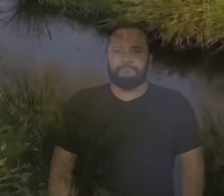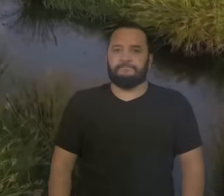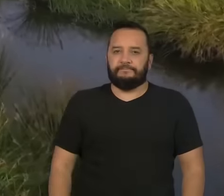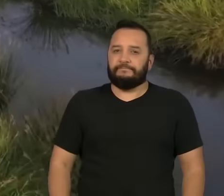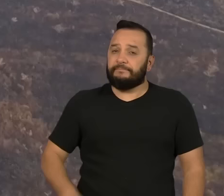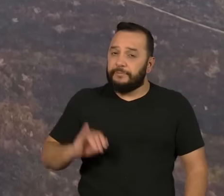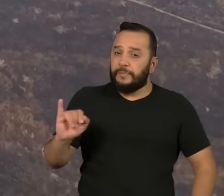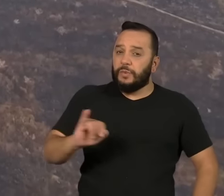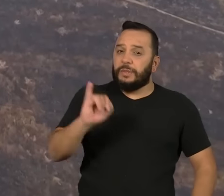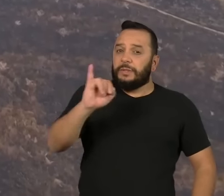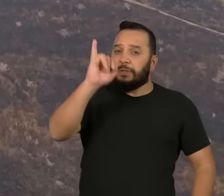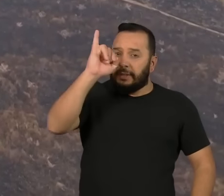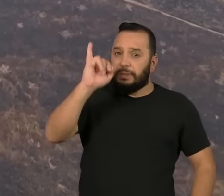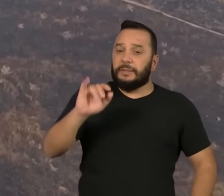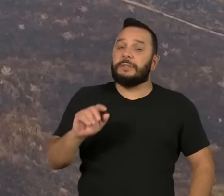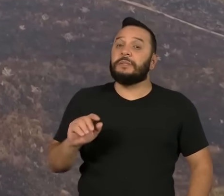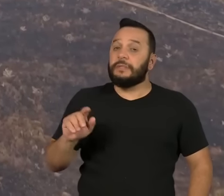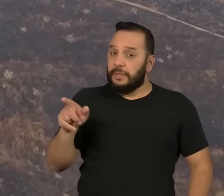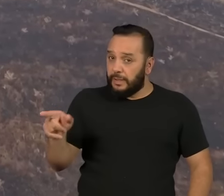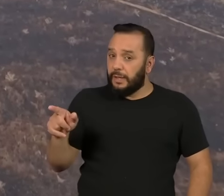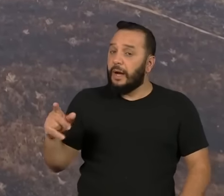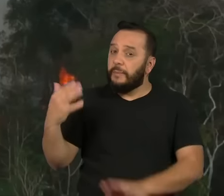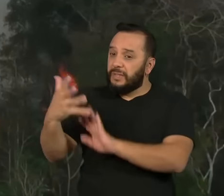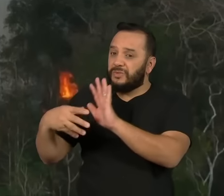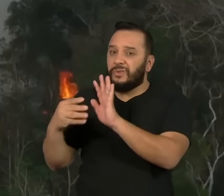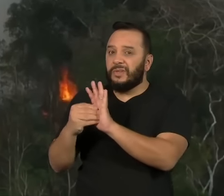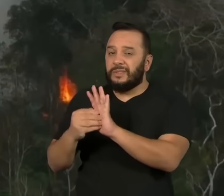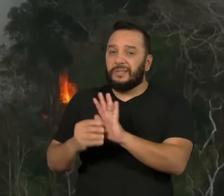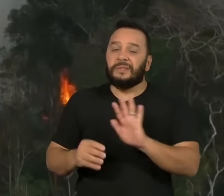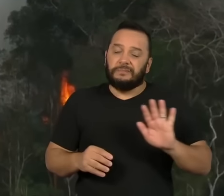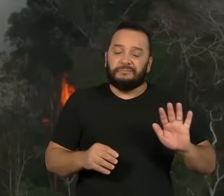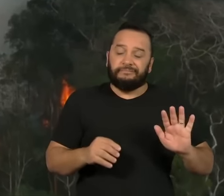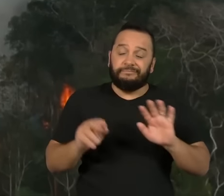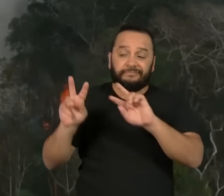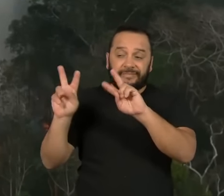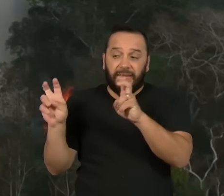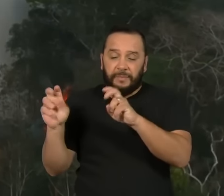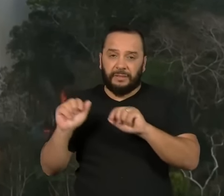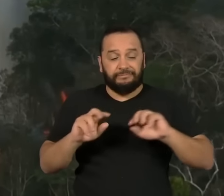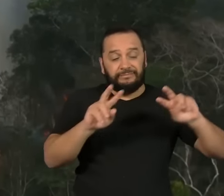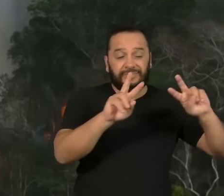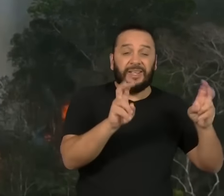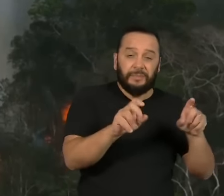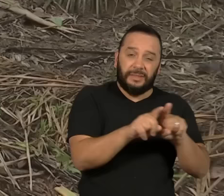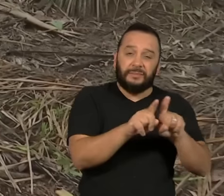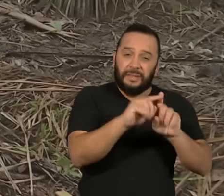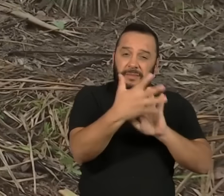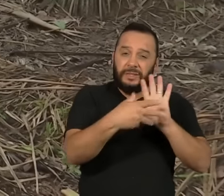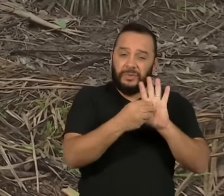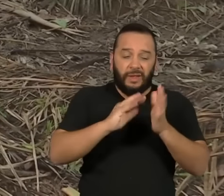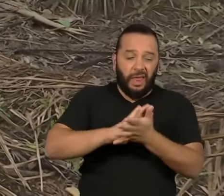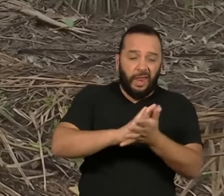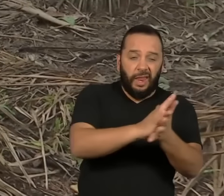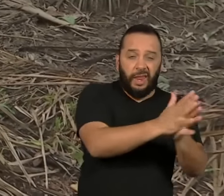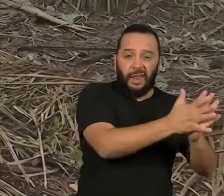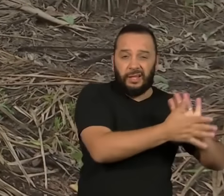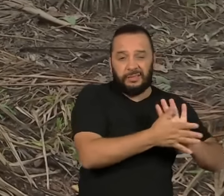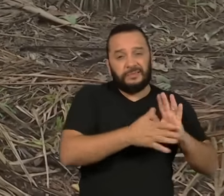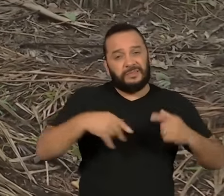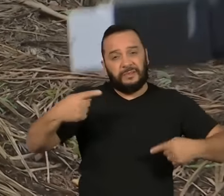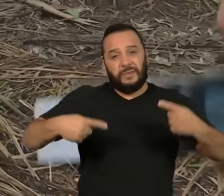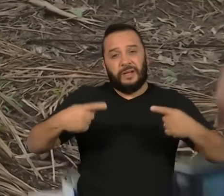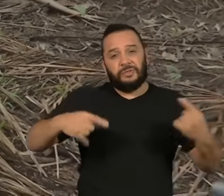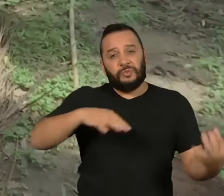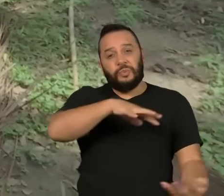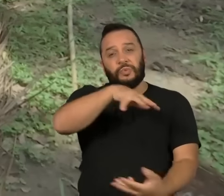A importância e a devastação da Amazônia são focos de debates em todo o mundo. Mas muitas das